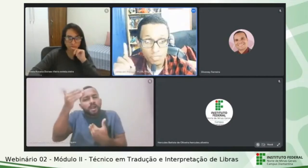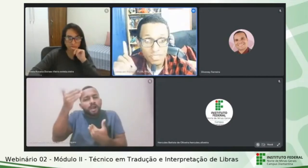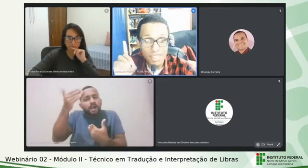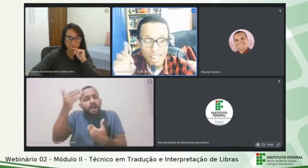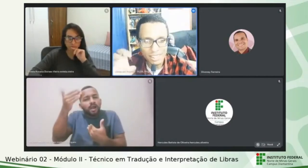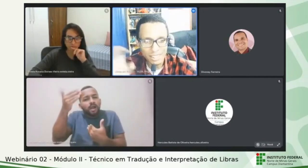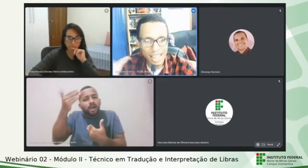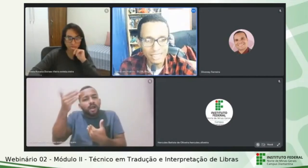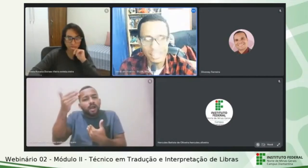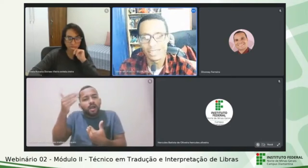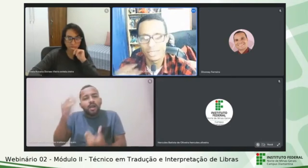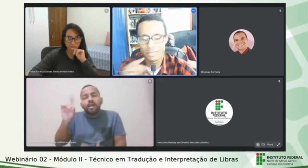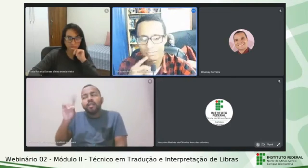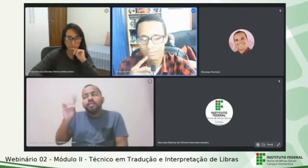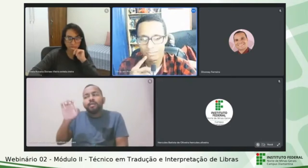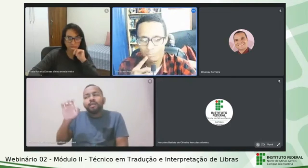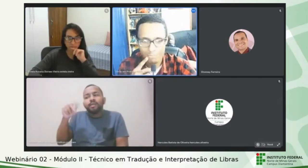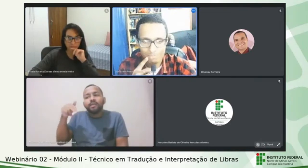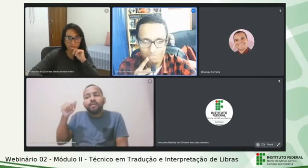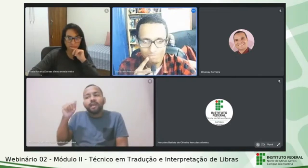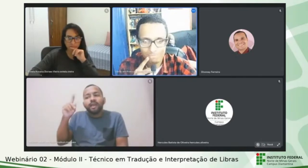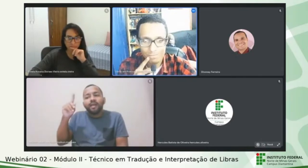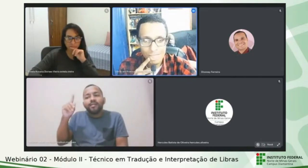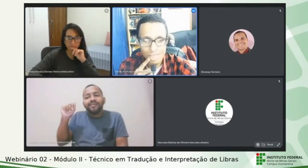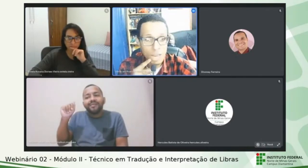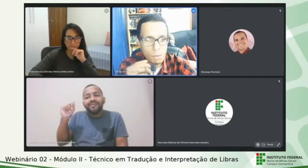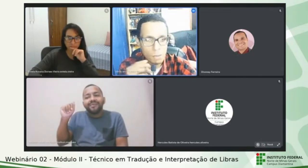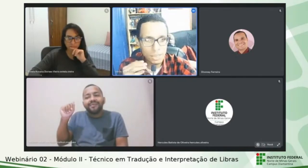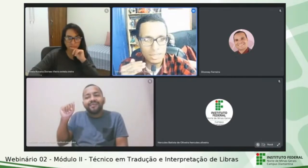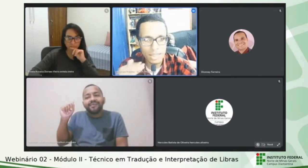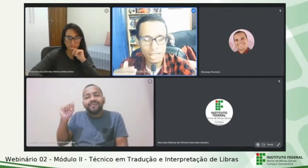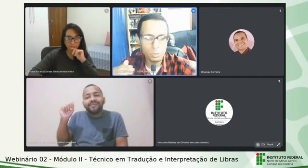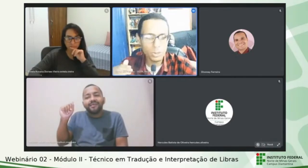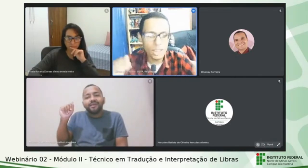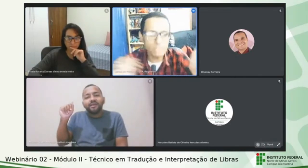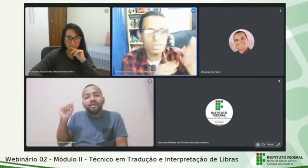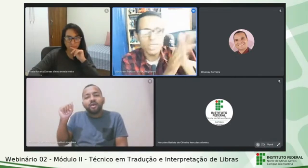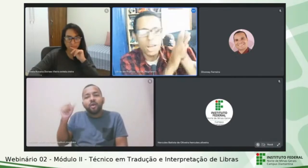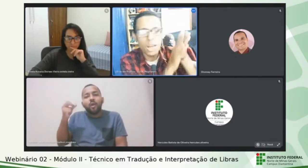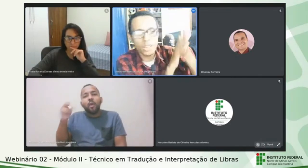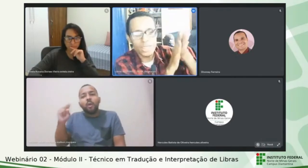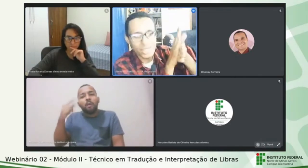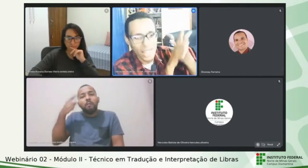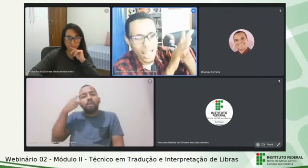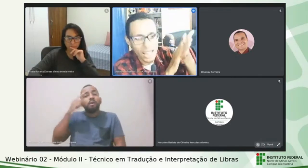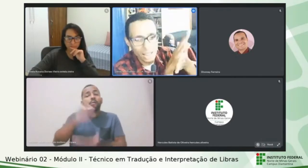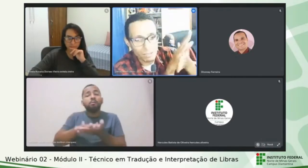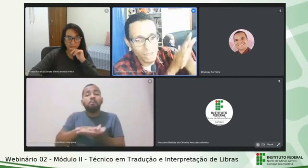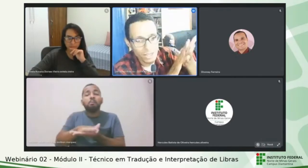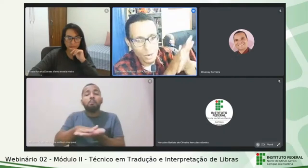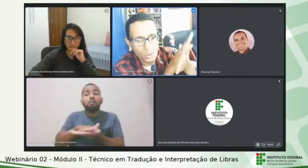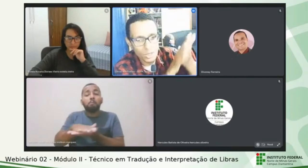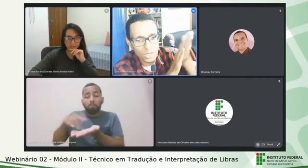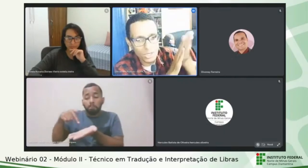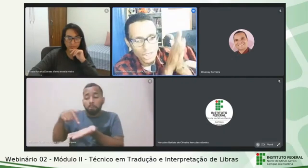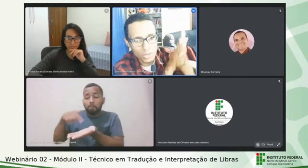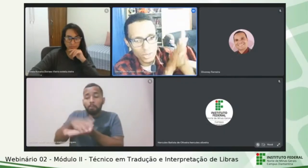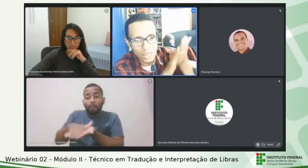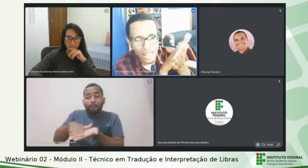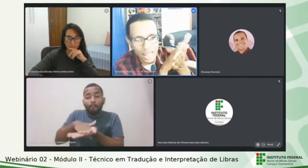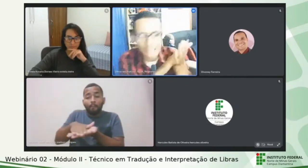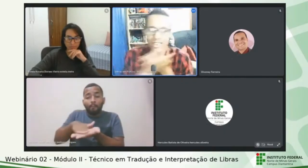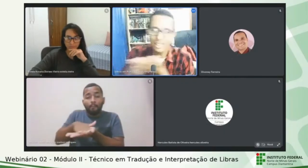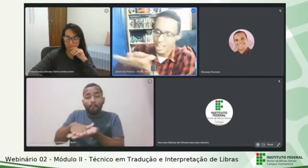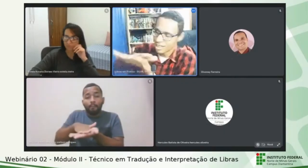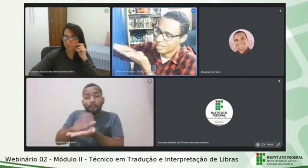o de nada e não apenas nada, porque esse sinal aqui de nada é vazio, não existe, não